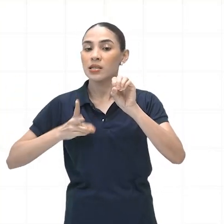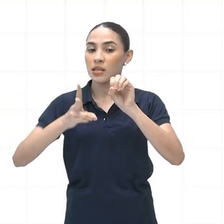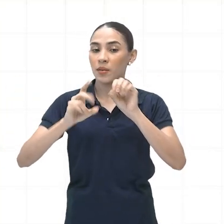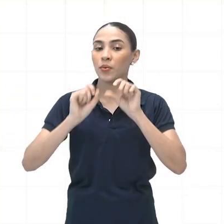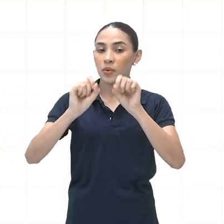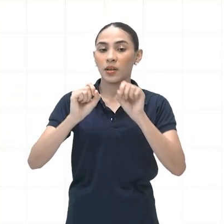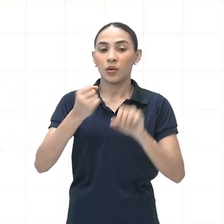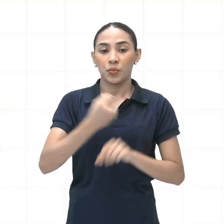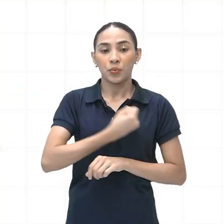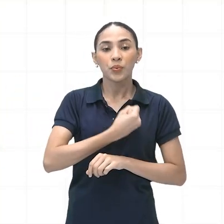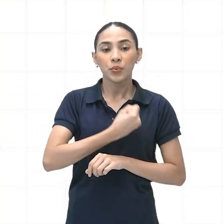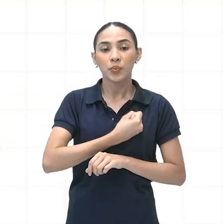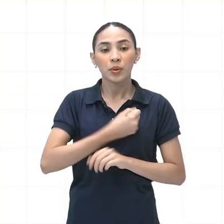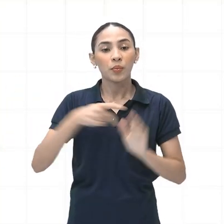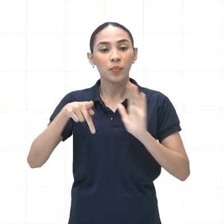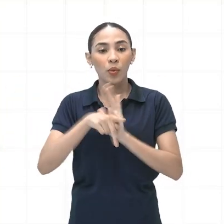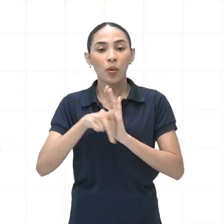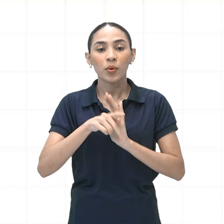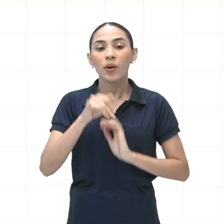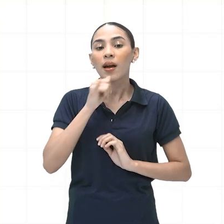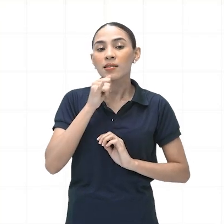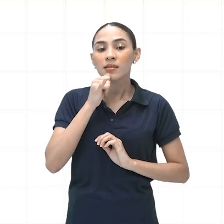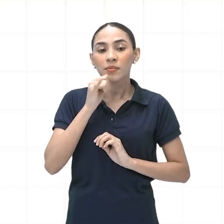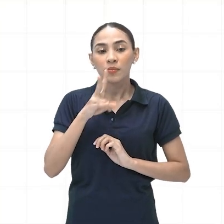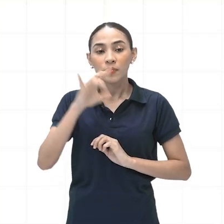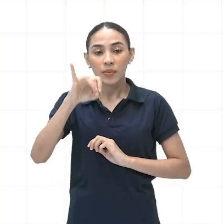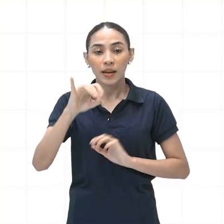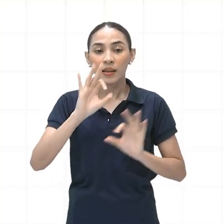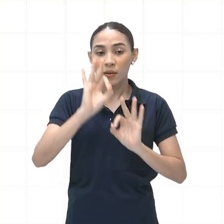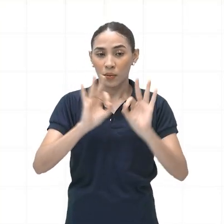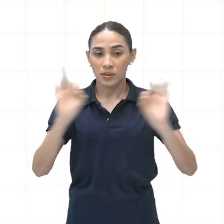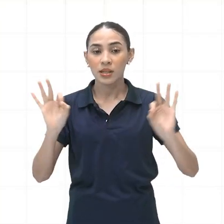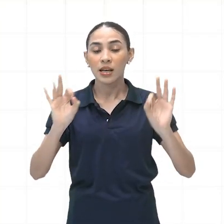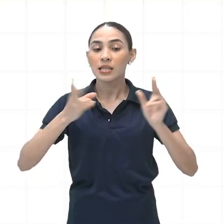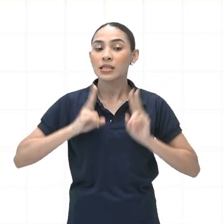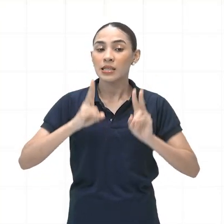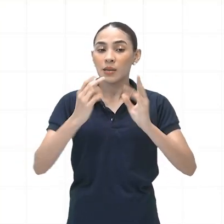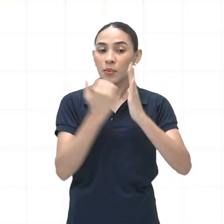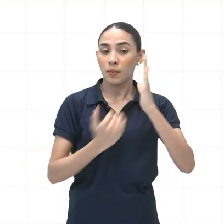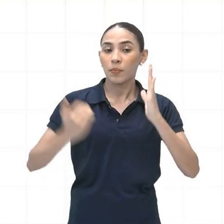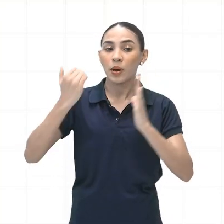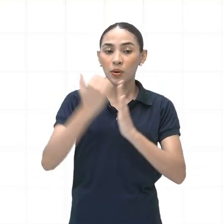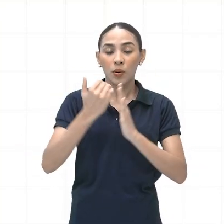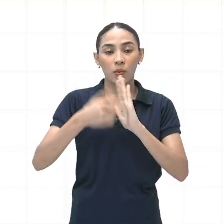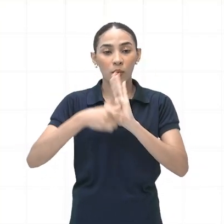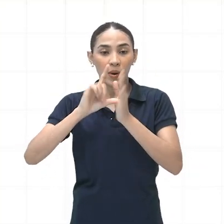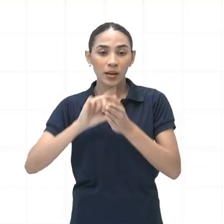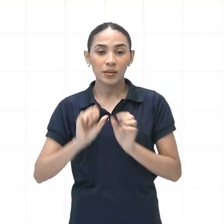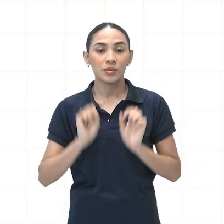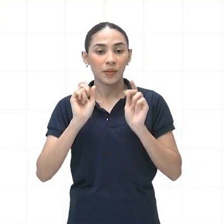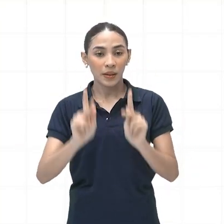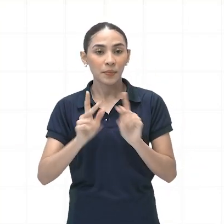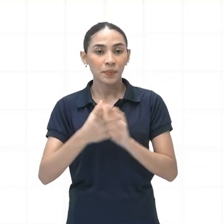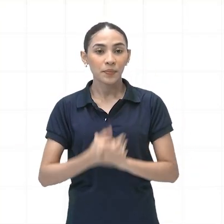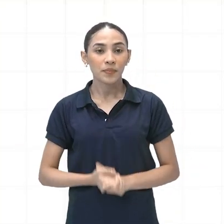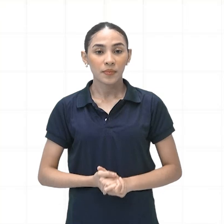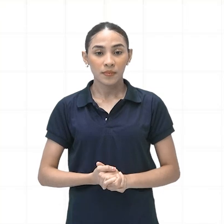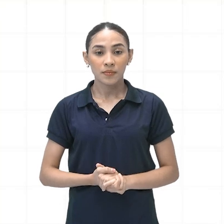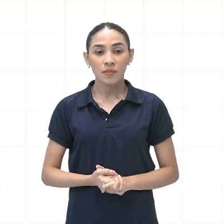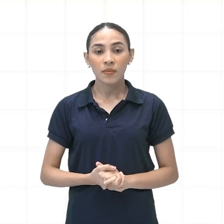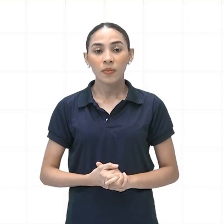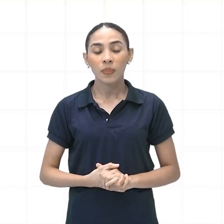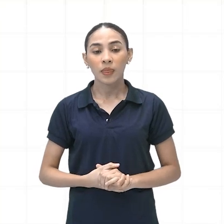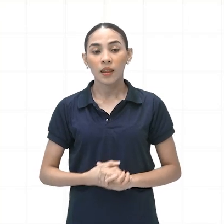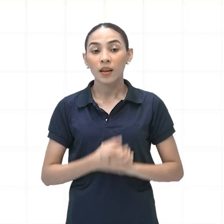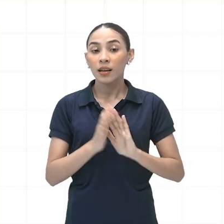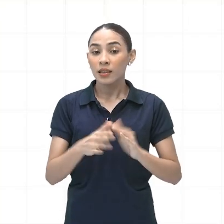o valor que vai nesse sentido sempre será maior do que o anterior, correto?